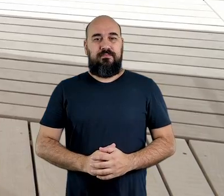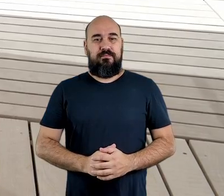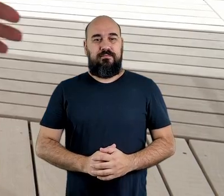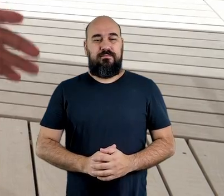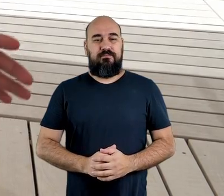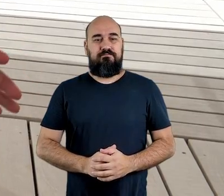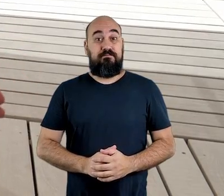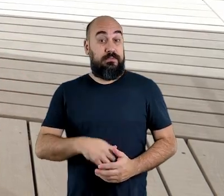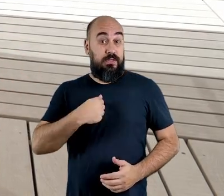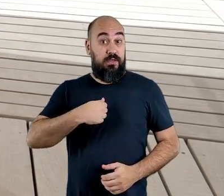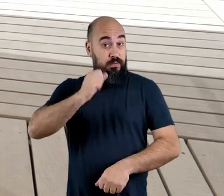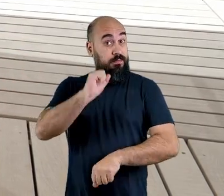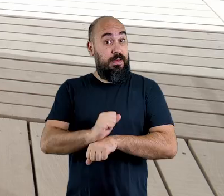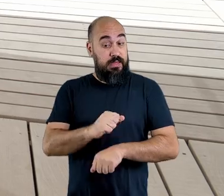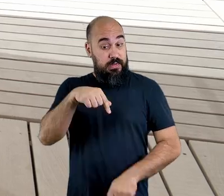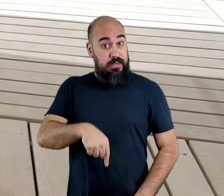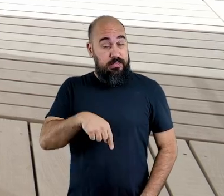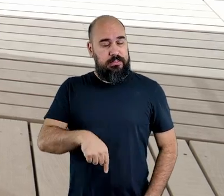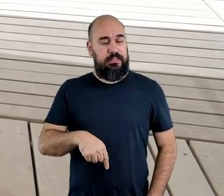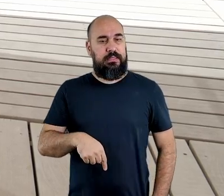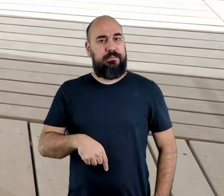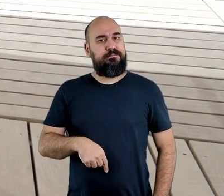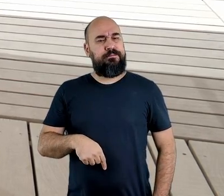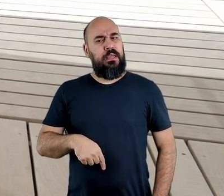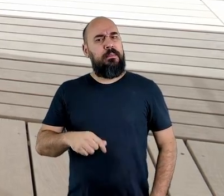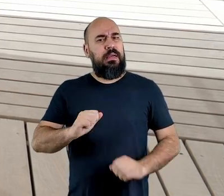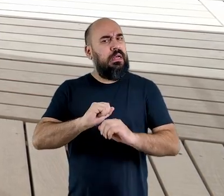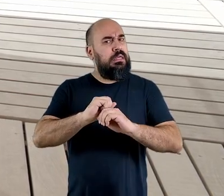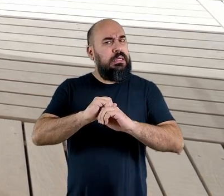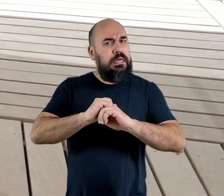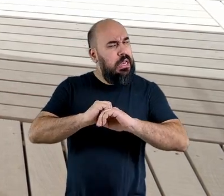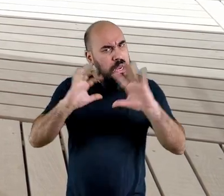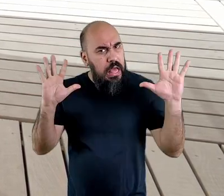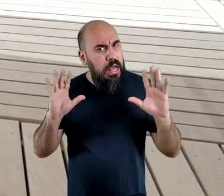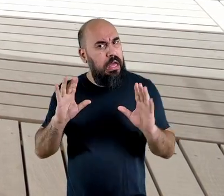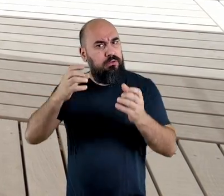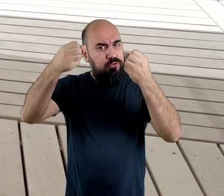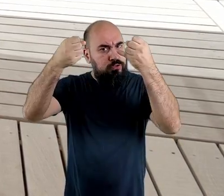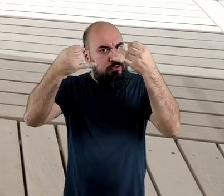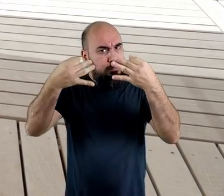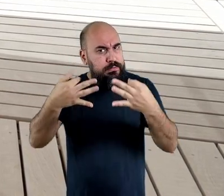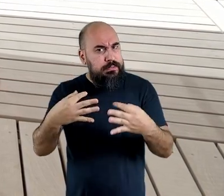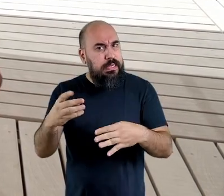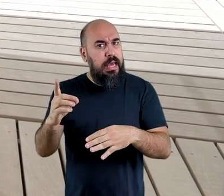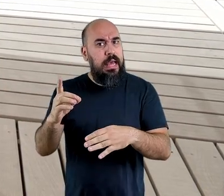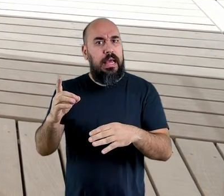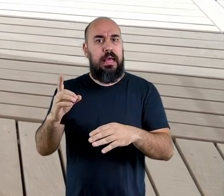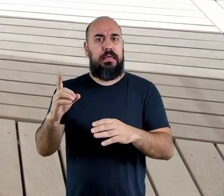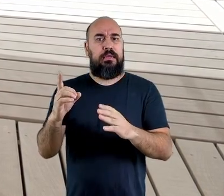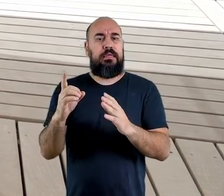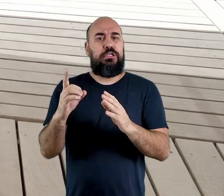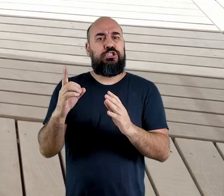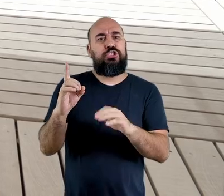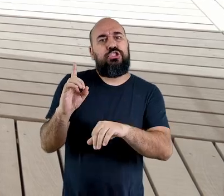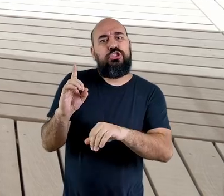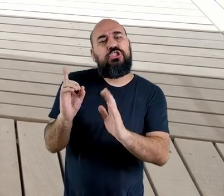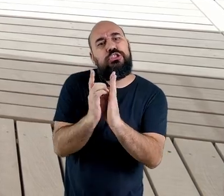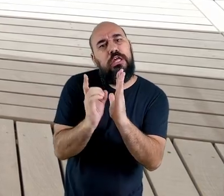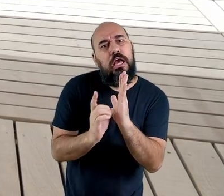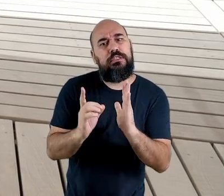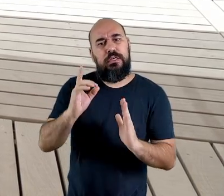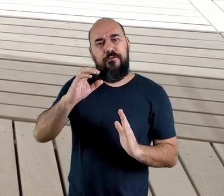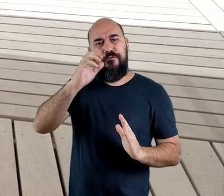Eu parei com o Yehuda aqui porque, para ficar didática a apresentação aqui de Massada, para você entender o palácio, é muito